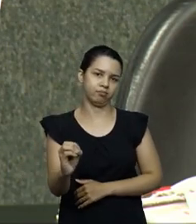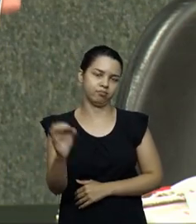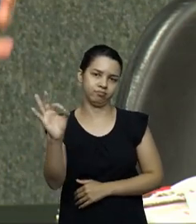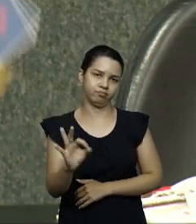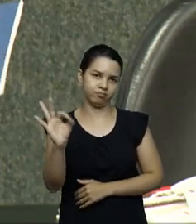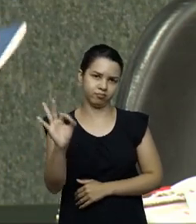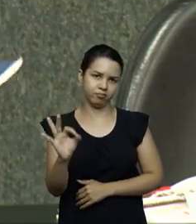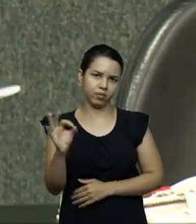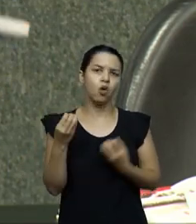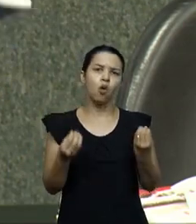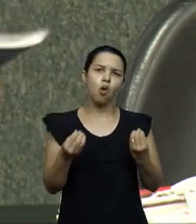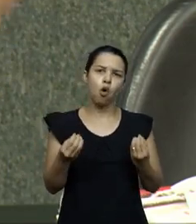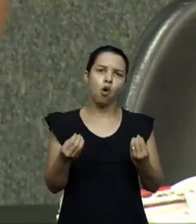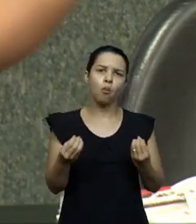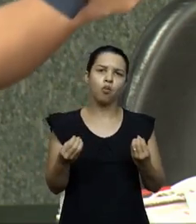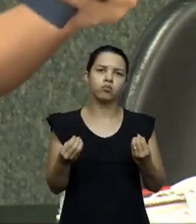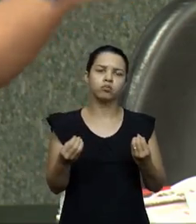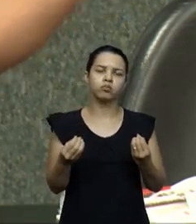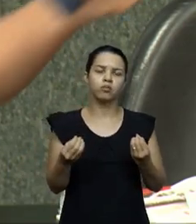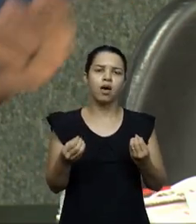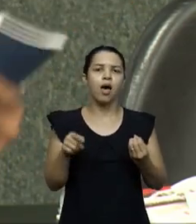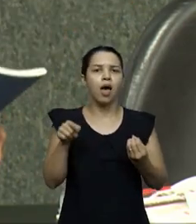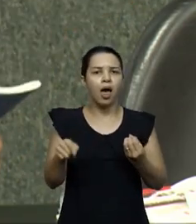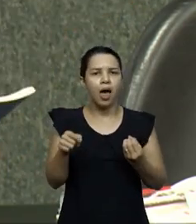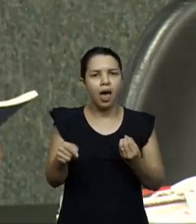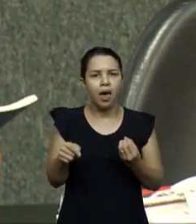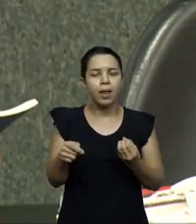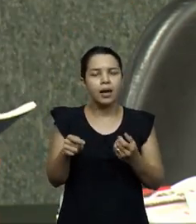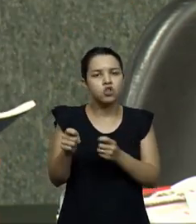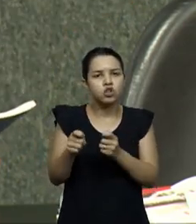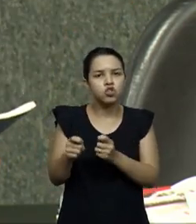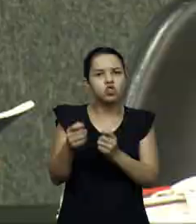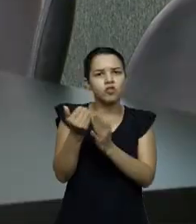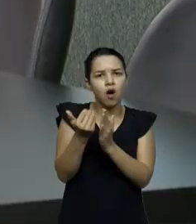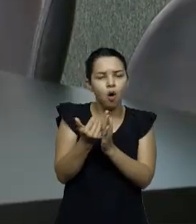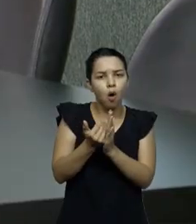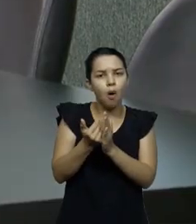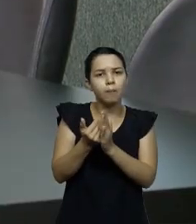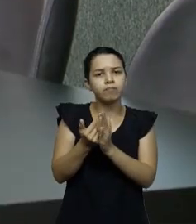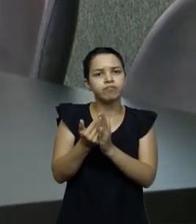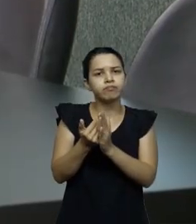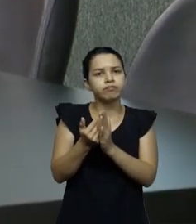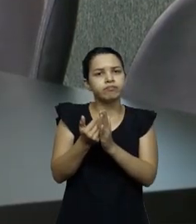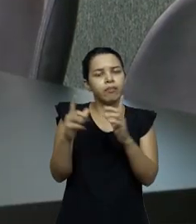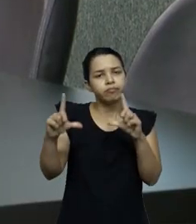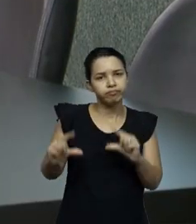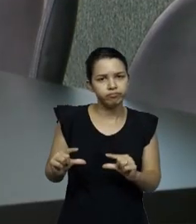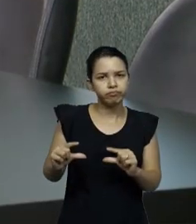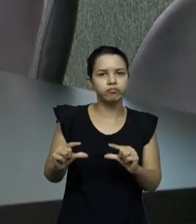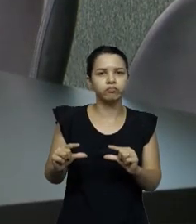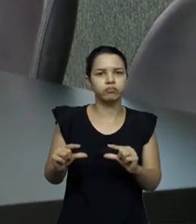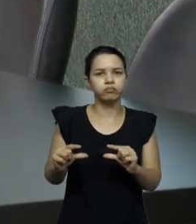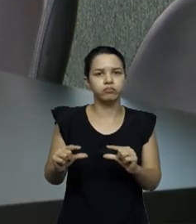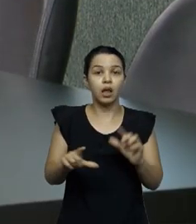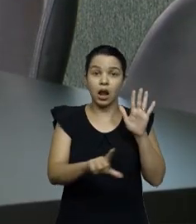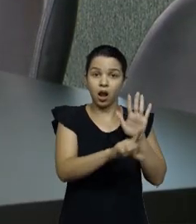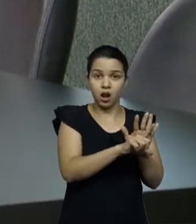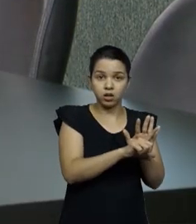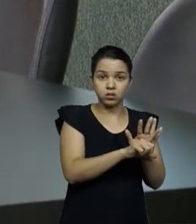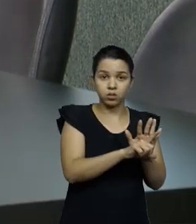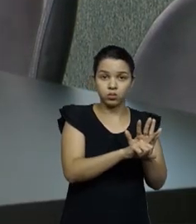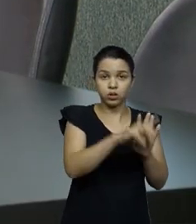temos a legislação Estadual que é menos restritiva do que a legislação Nacional EA legislação Nacional tá parada